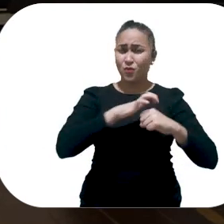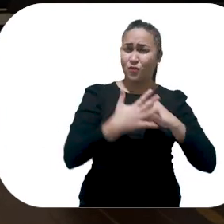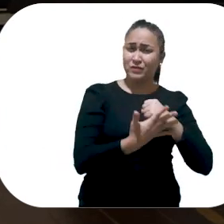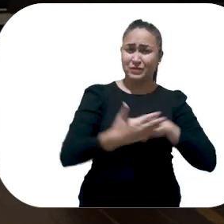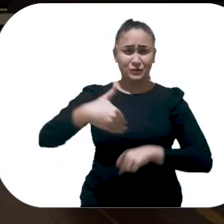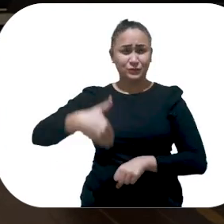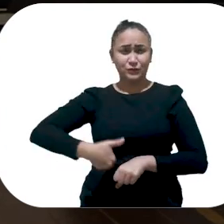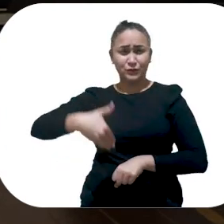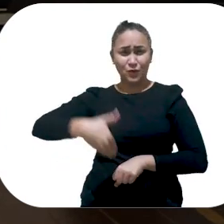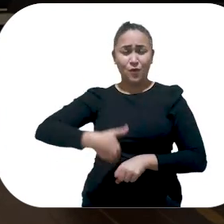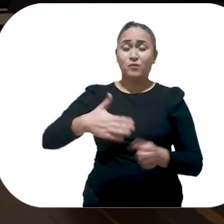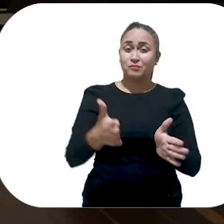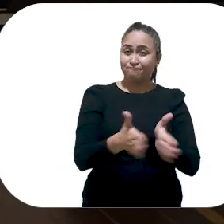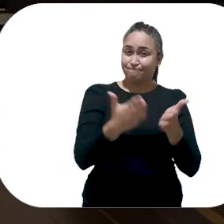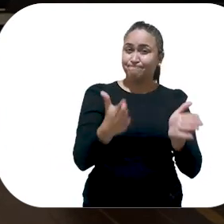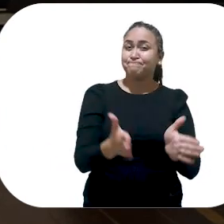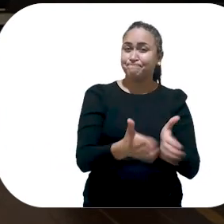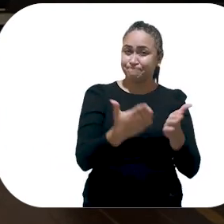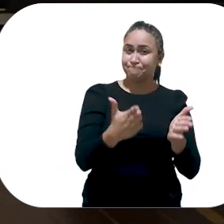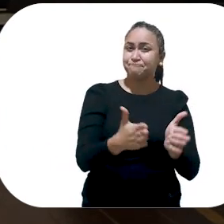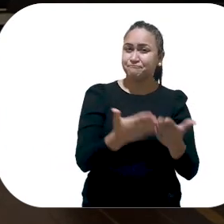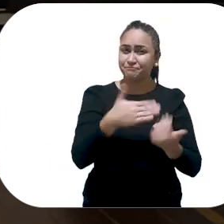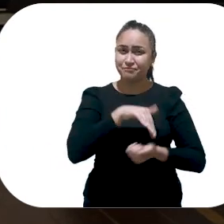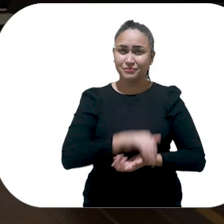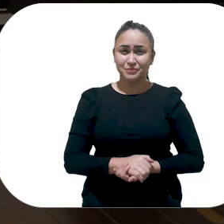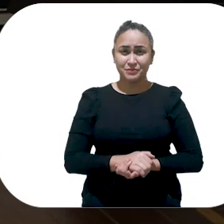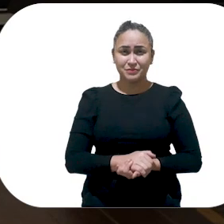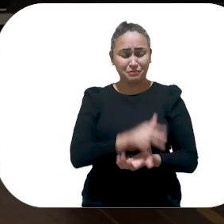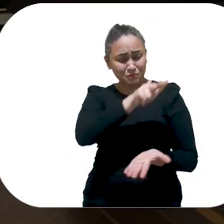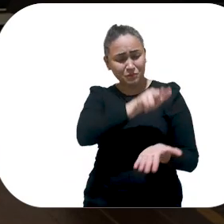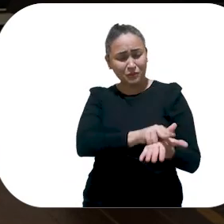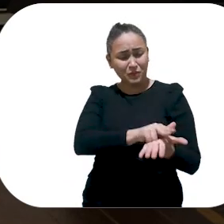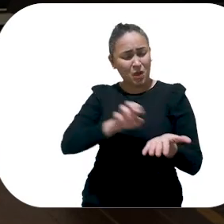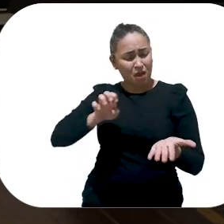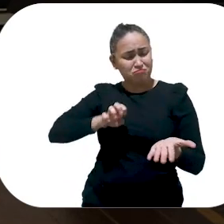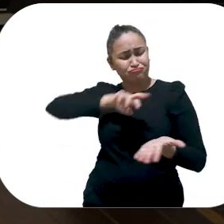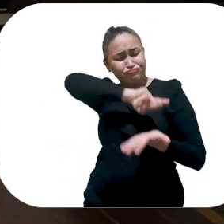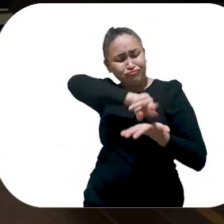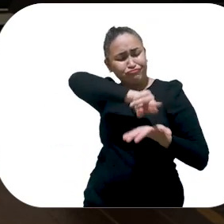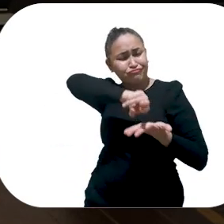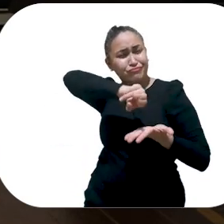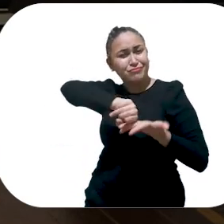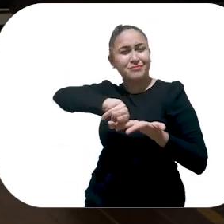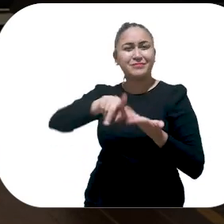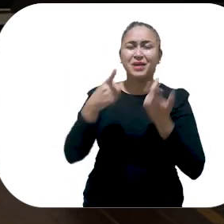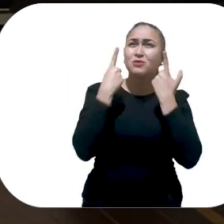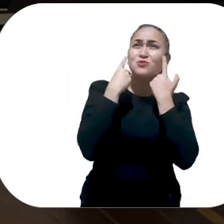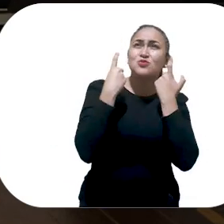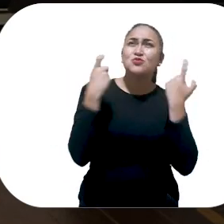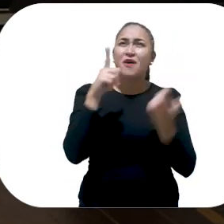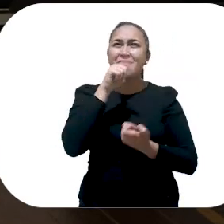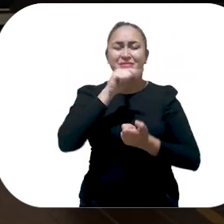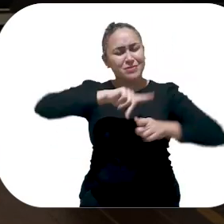fome, de miséria. Deitado eternamente em berço esplêndido, ao som do mar